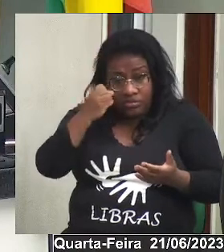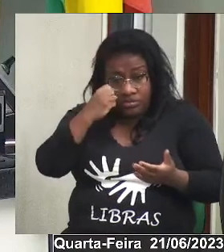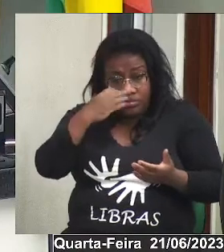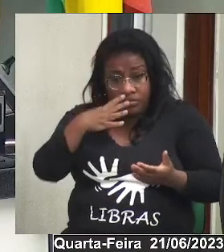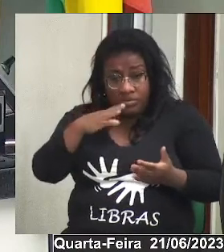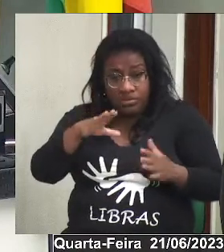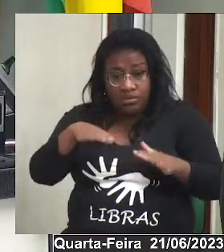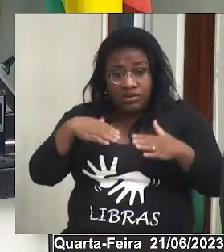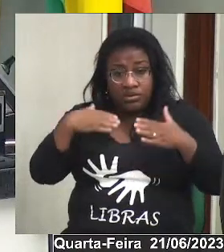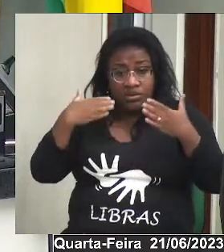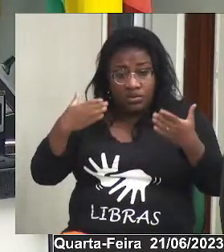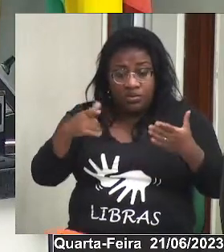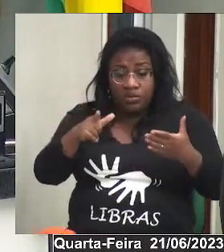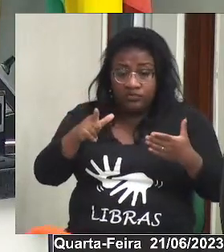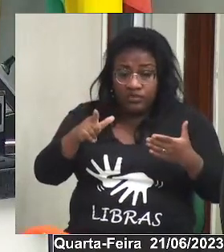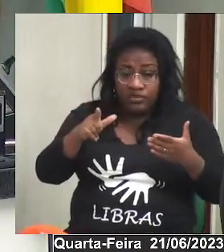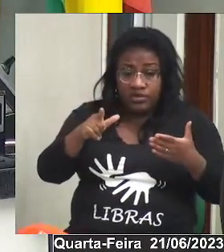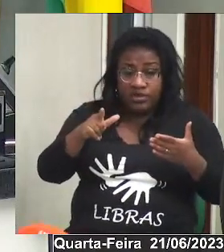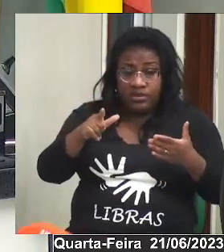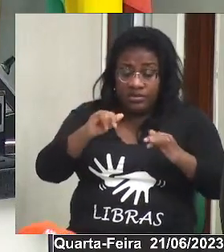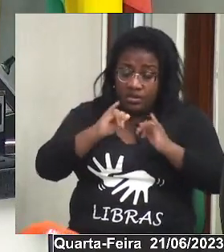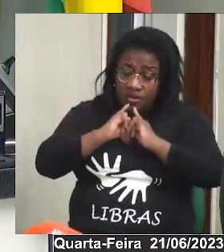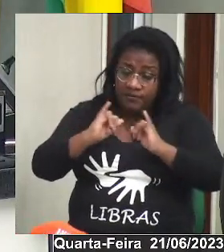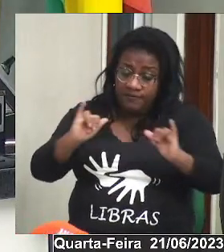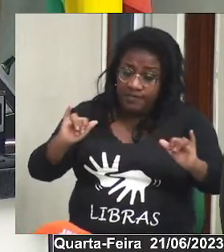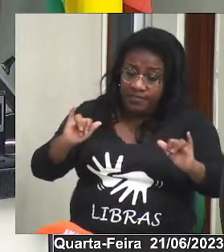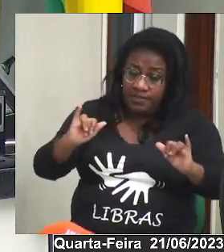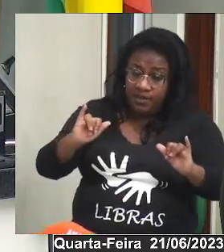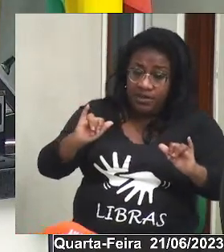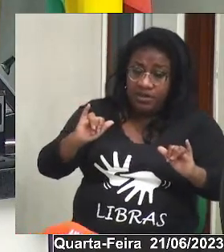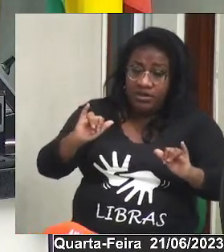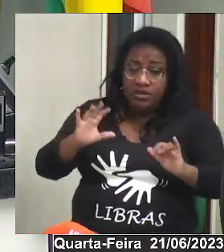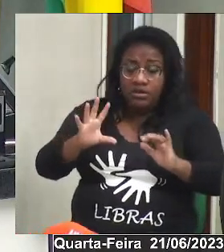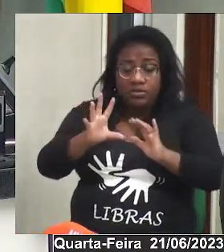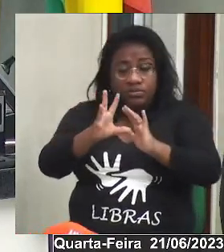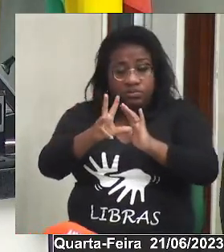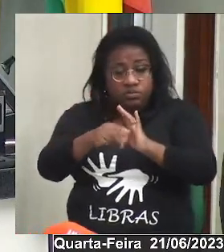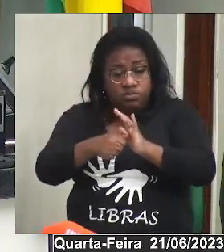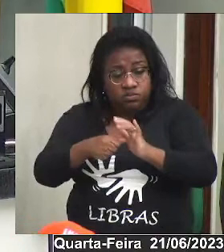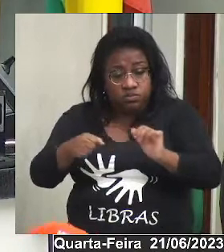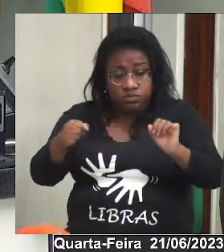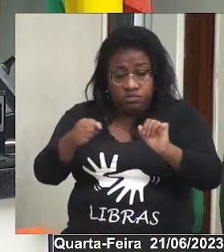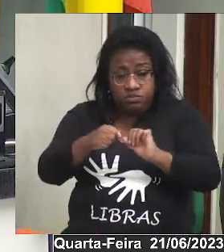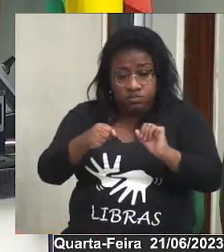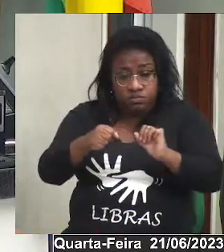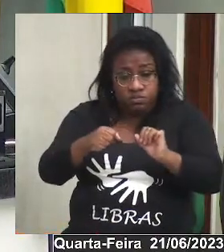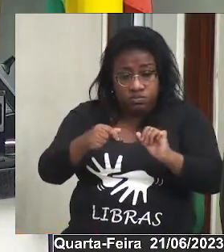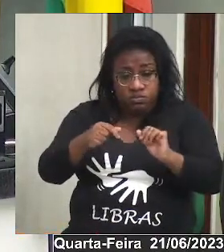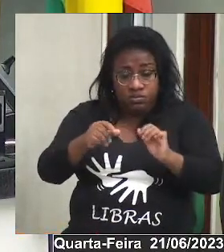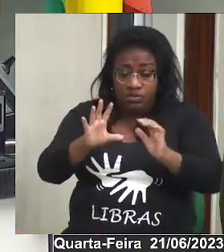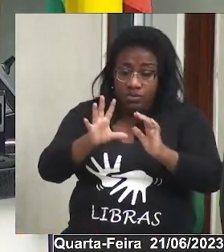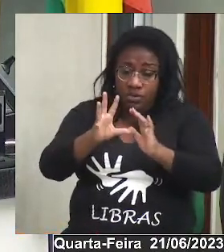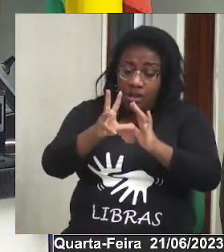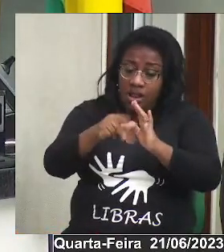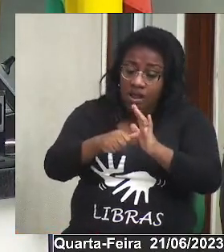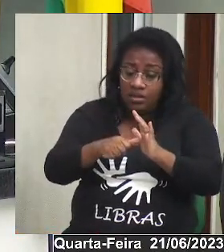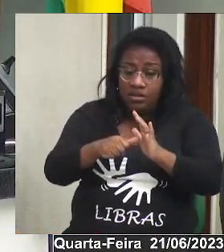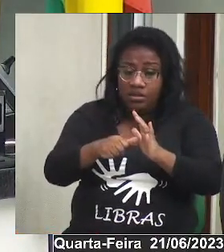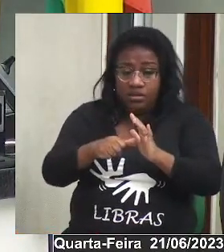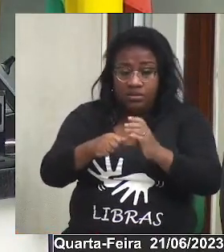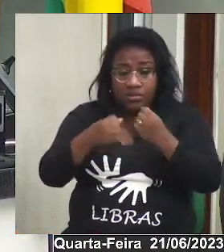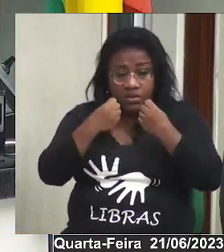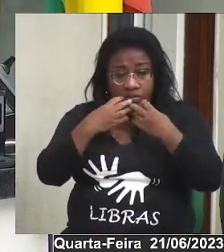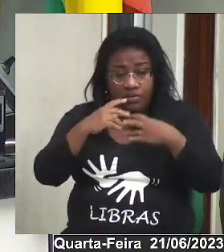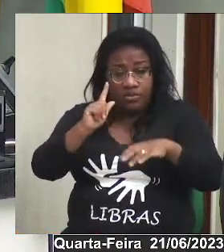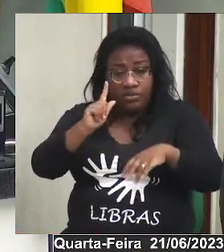cidadão do bem. Então quando o senhor defende um ladrão e o senhor ataca um GCM, é muito